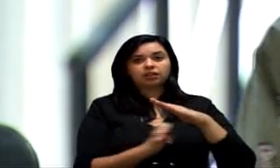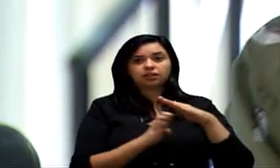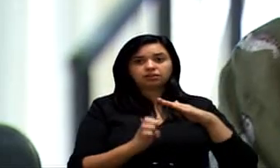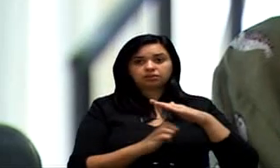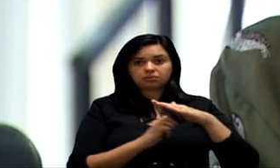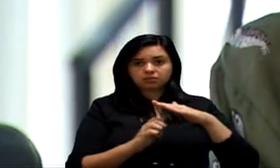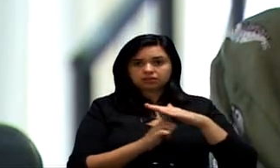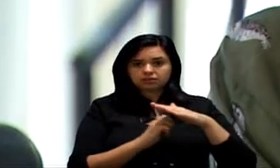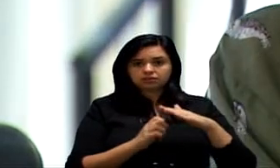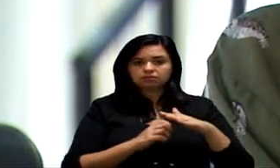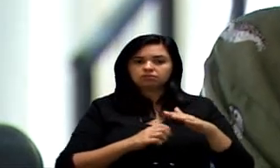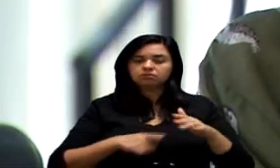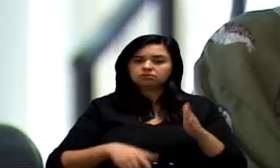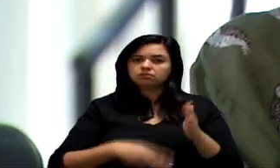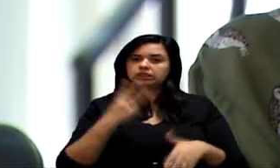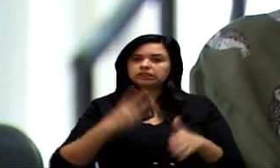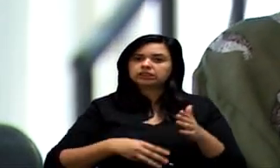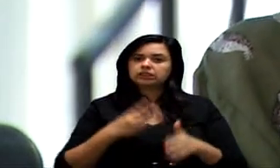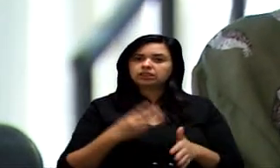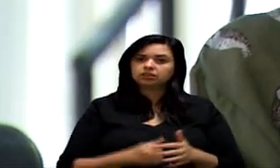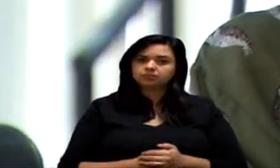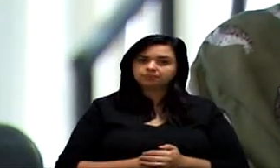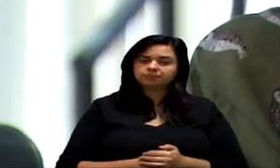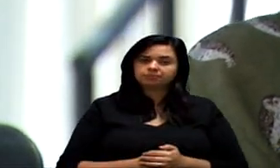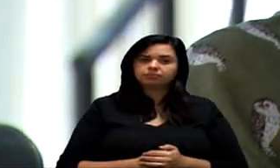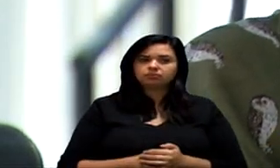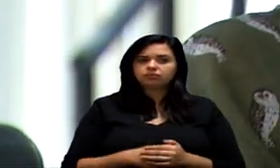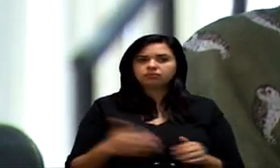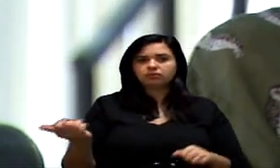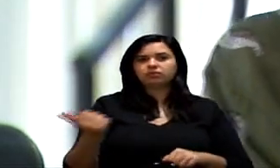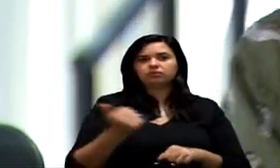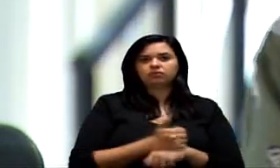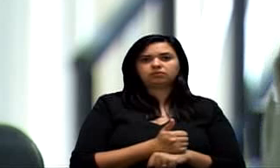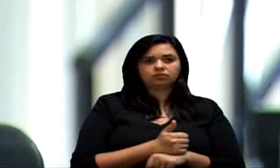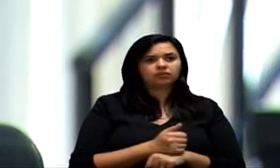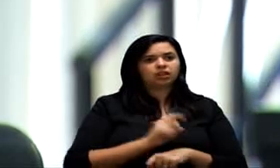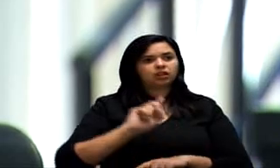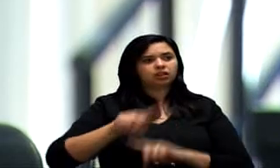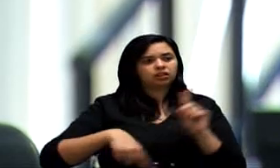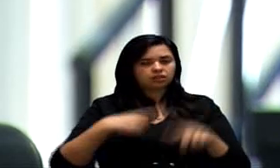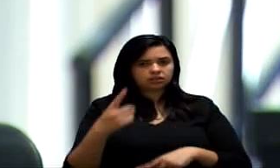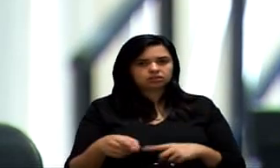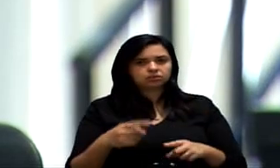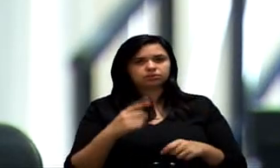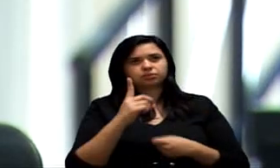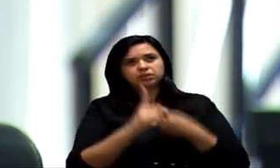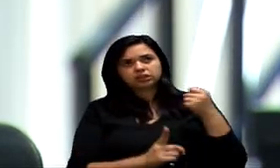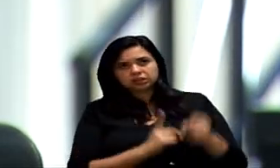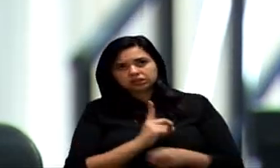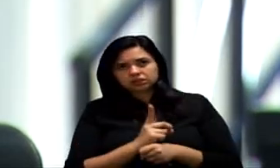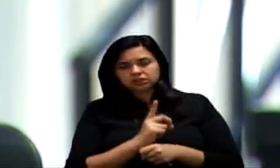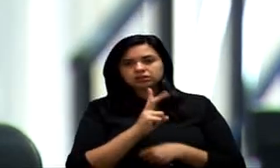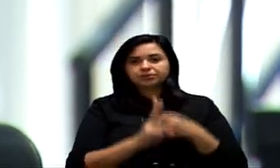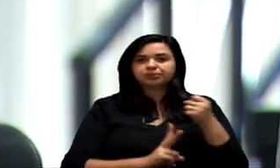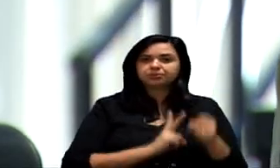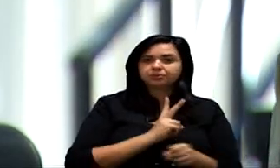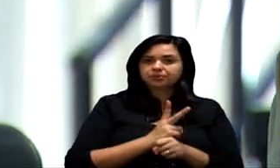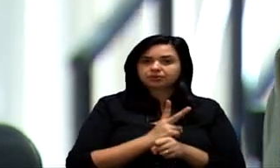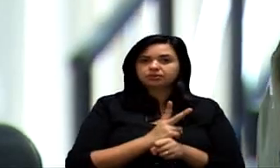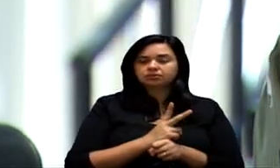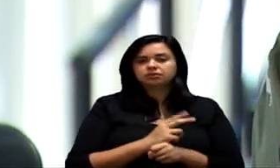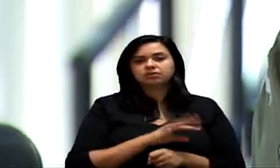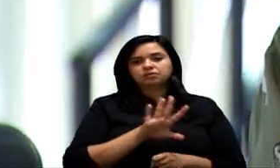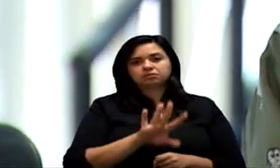empresas assumem e, de repente, ela fica um ano, dois, conforme a licitação, três. E o profissional